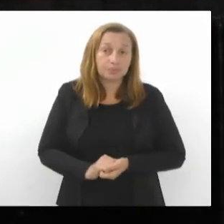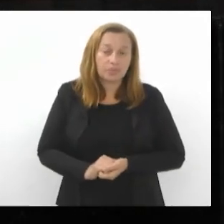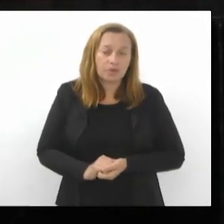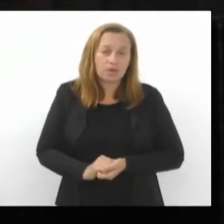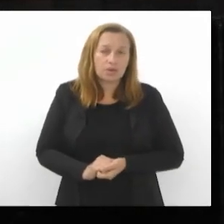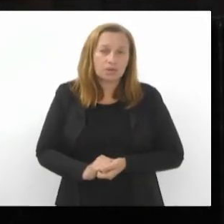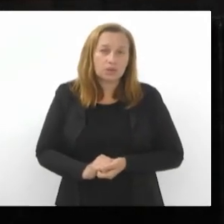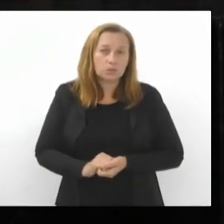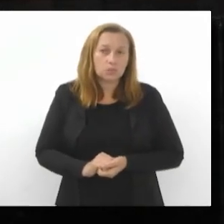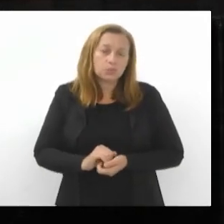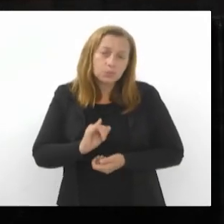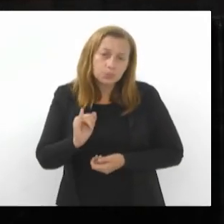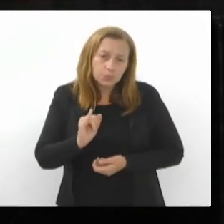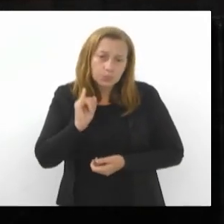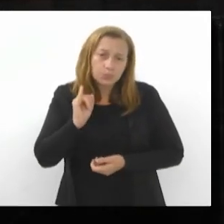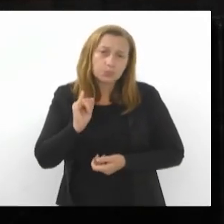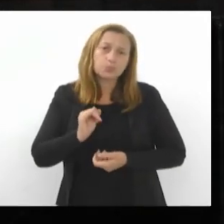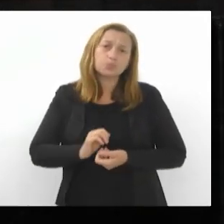relevante,